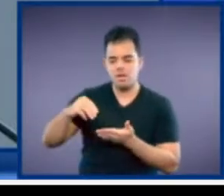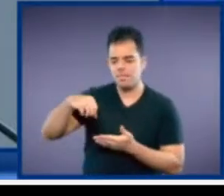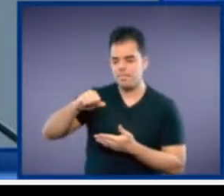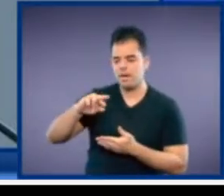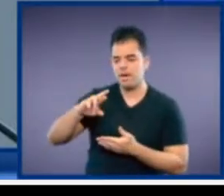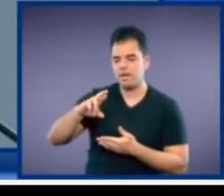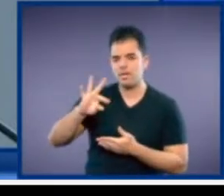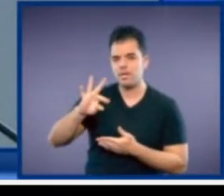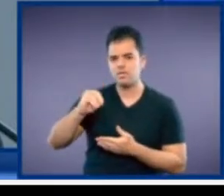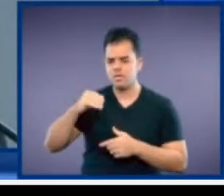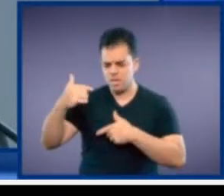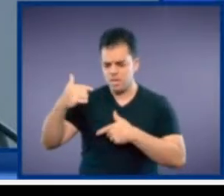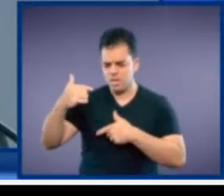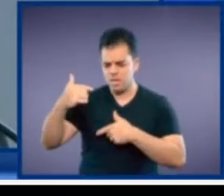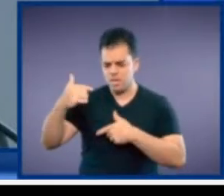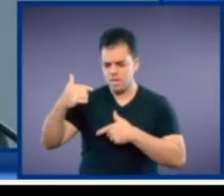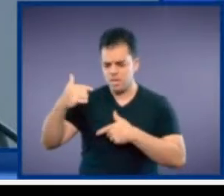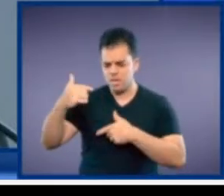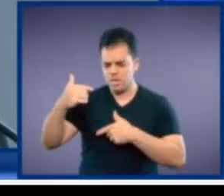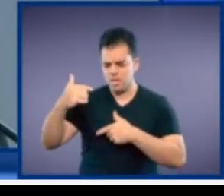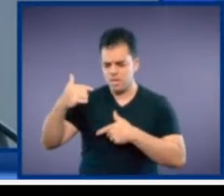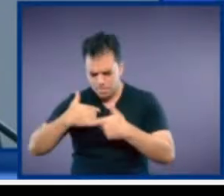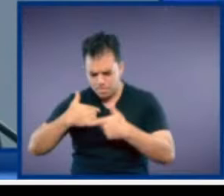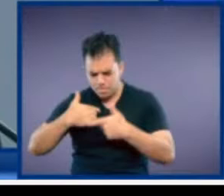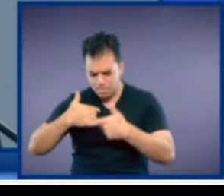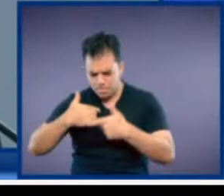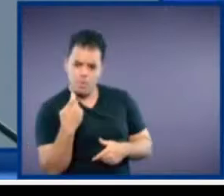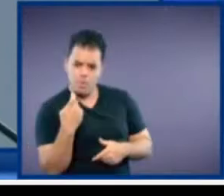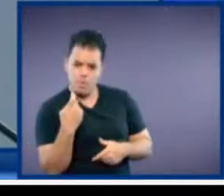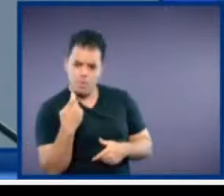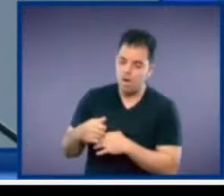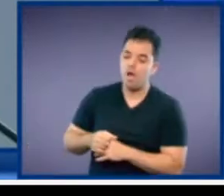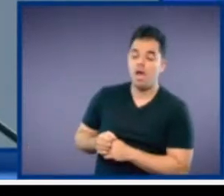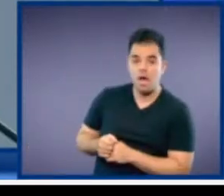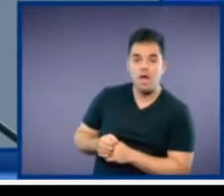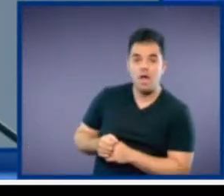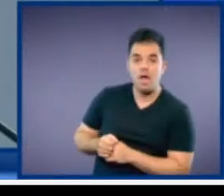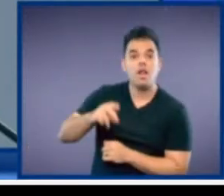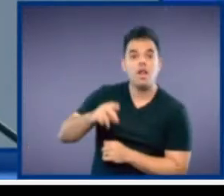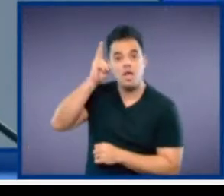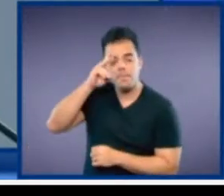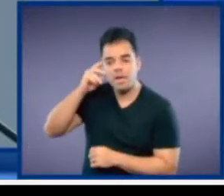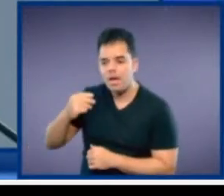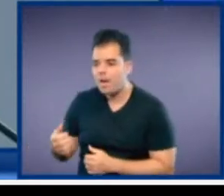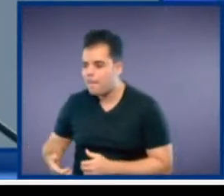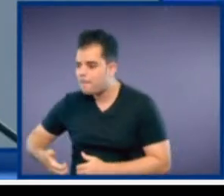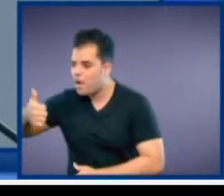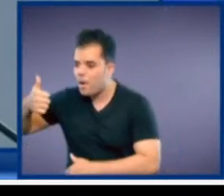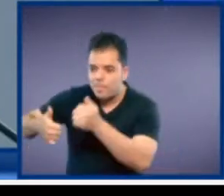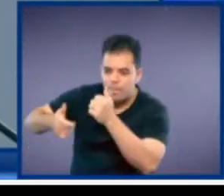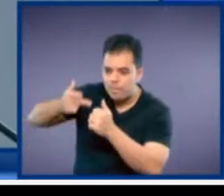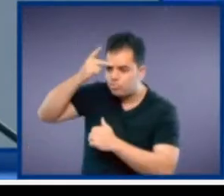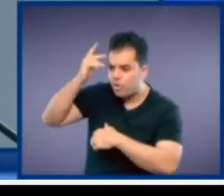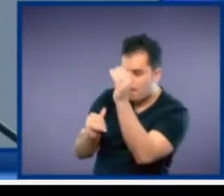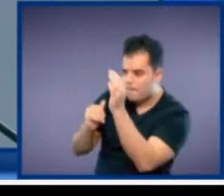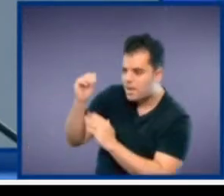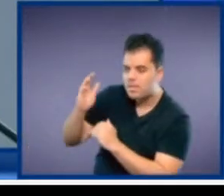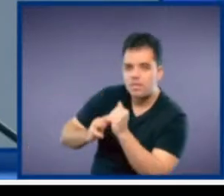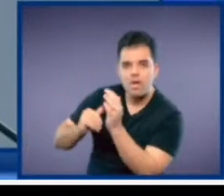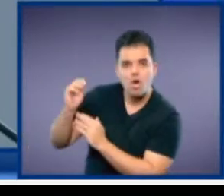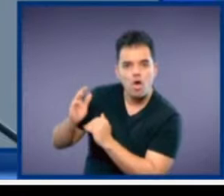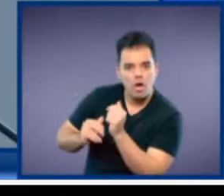muita autonomia, mas nós temos de lembrar, quem tem bons jogadores não precisa estar